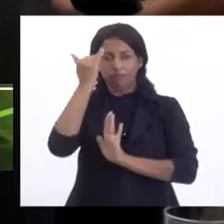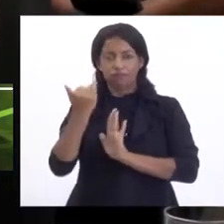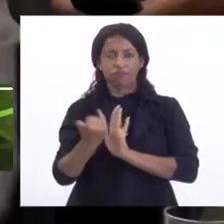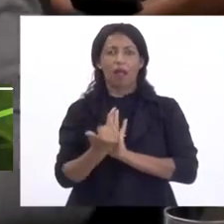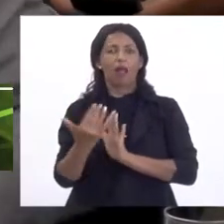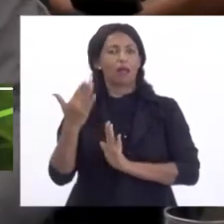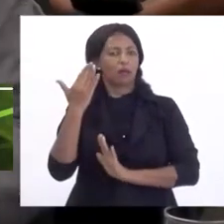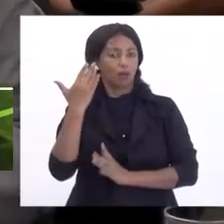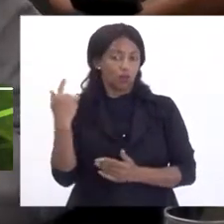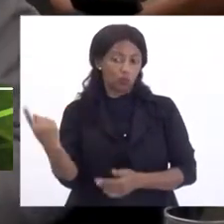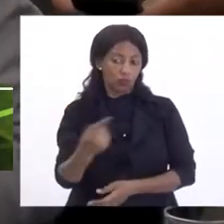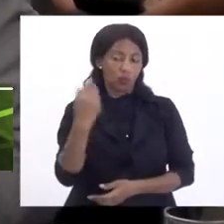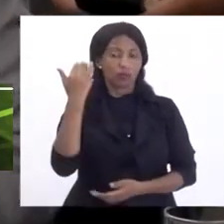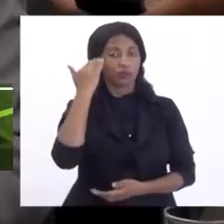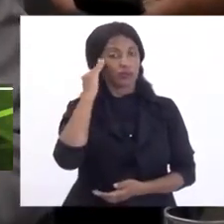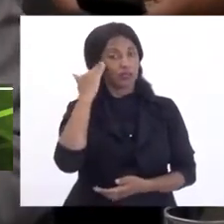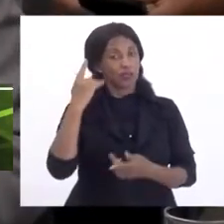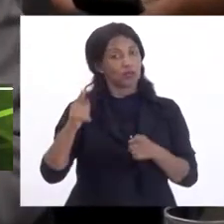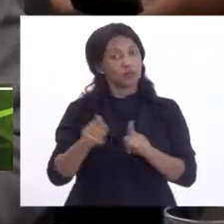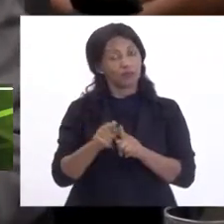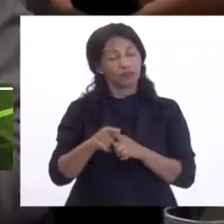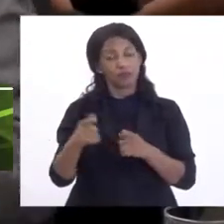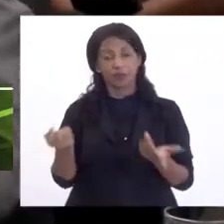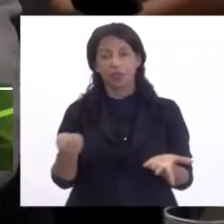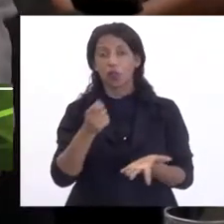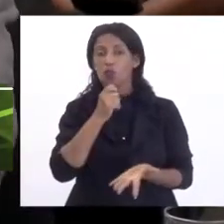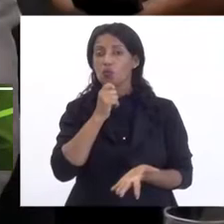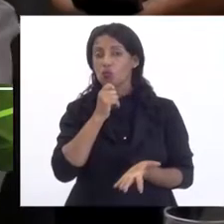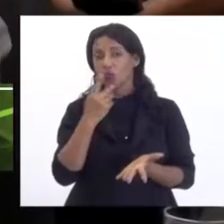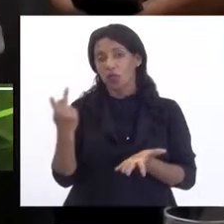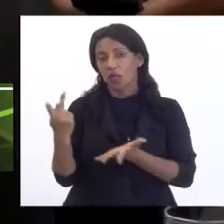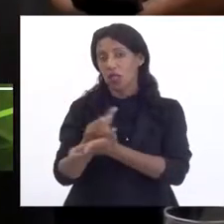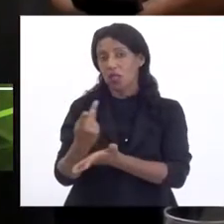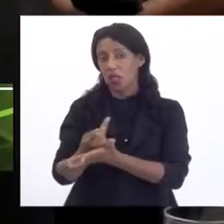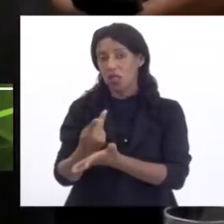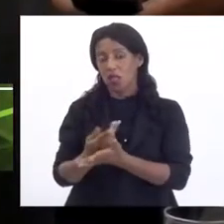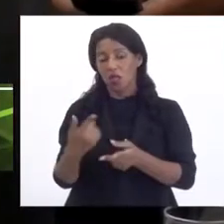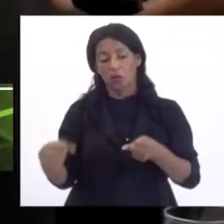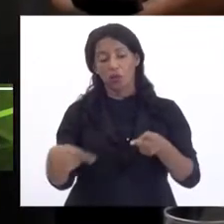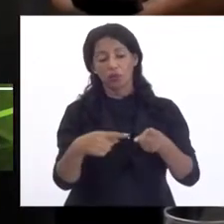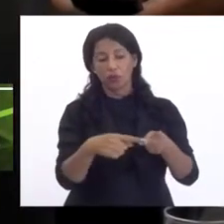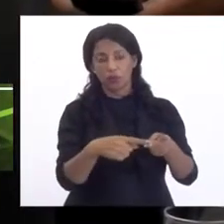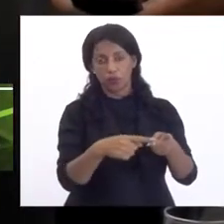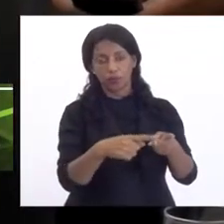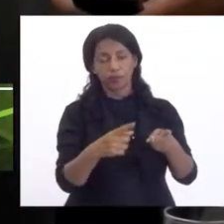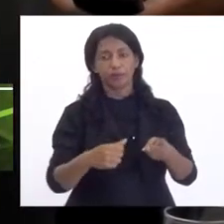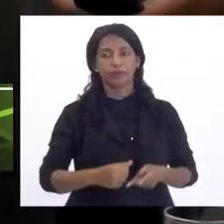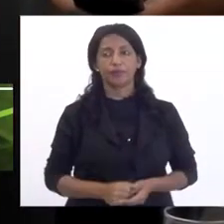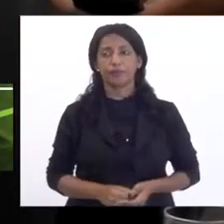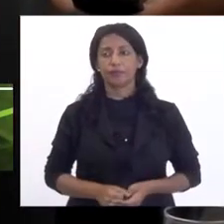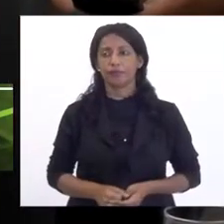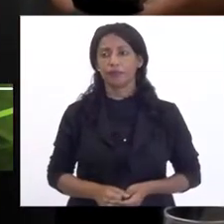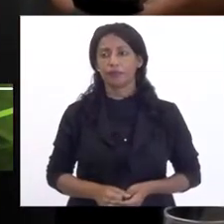Então, nosso entendimento também é que não existe a irregularidade para esse caso.